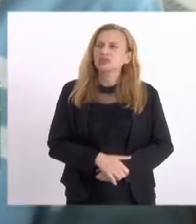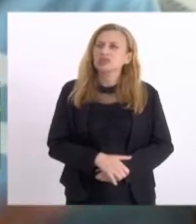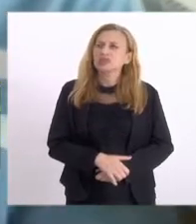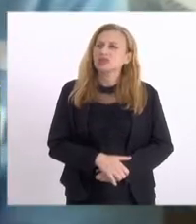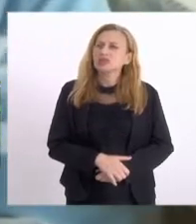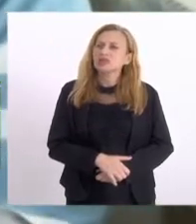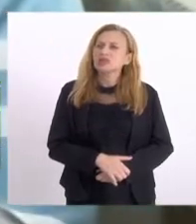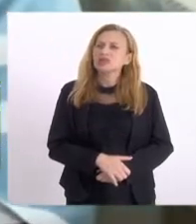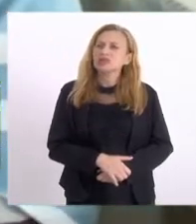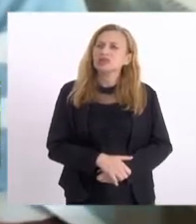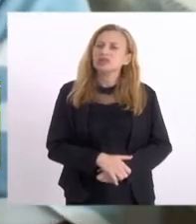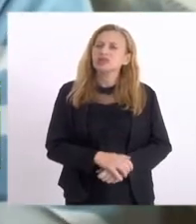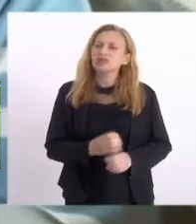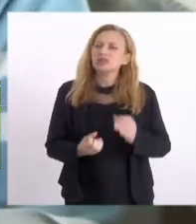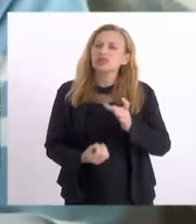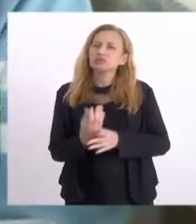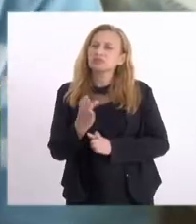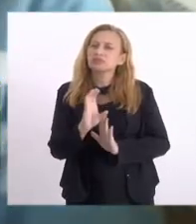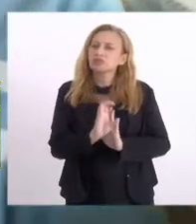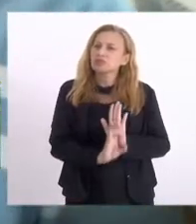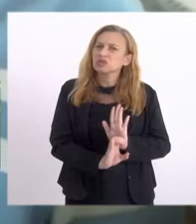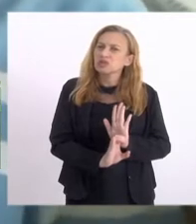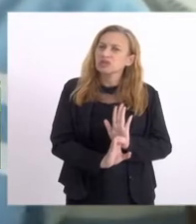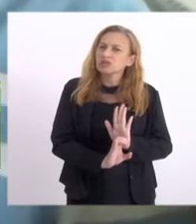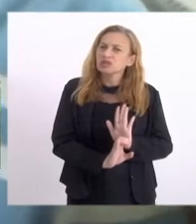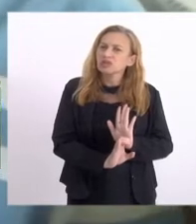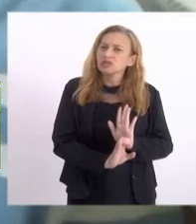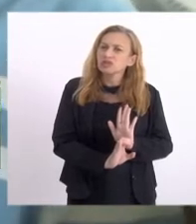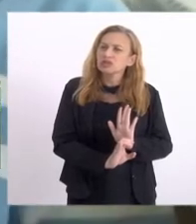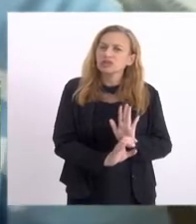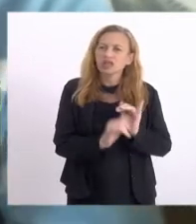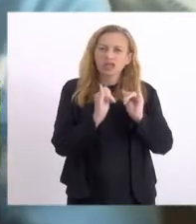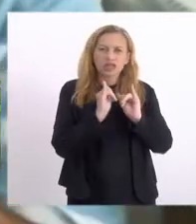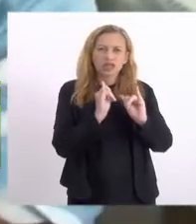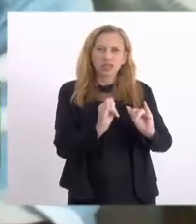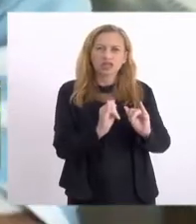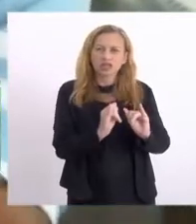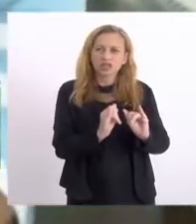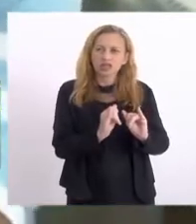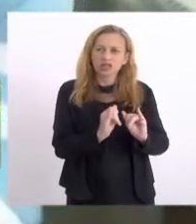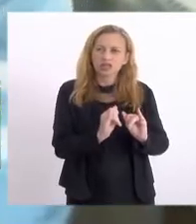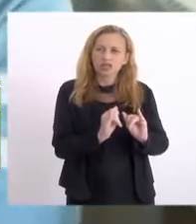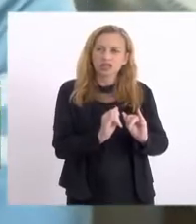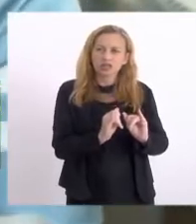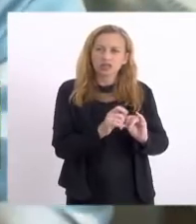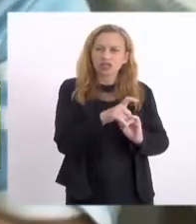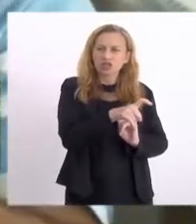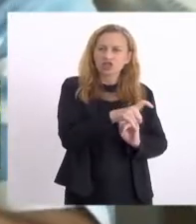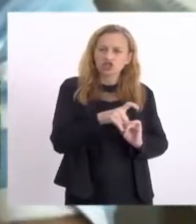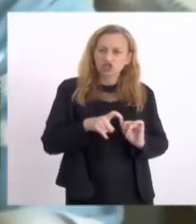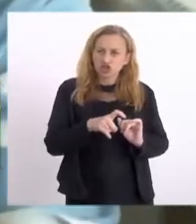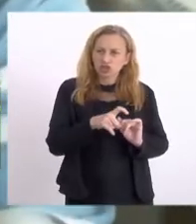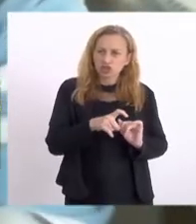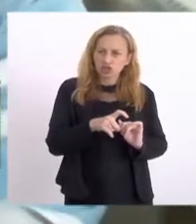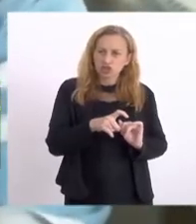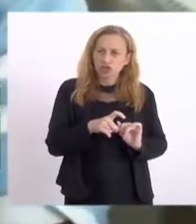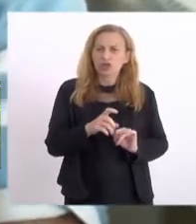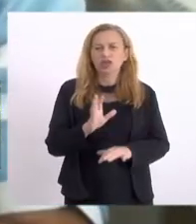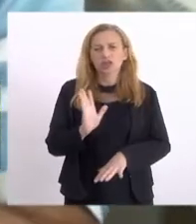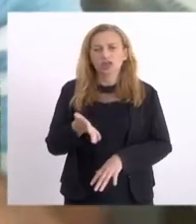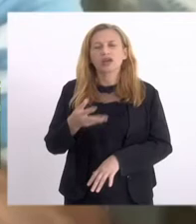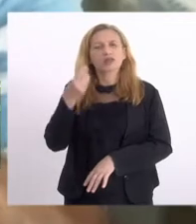uma emenda dizendo que está declarando a denominação X, porque já teve, deputada